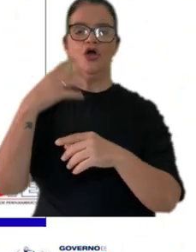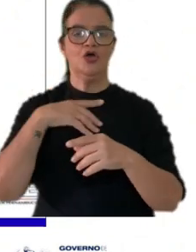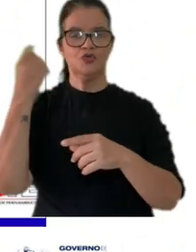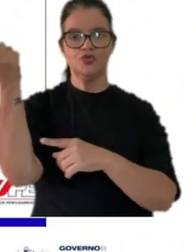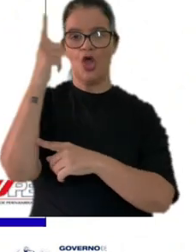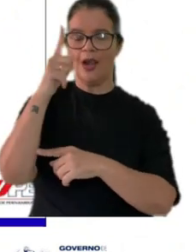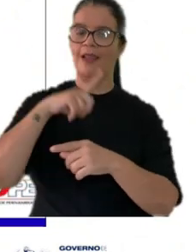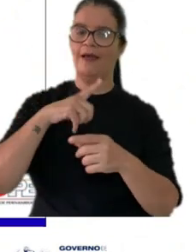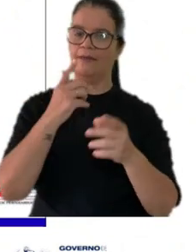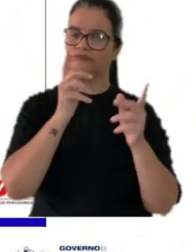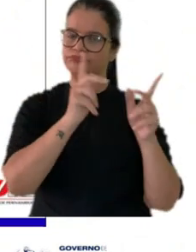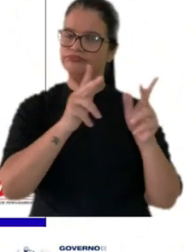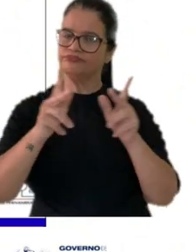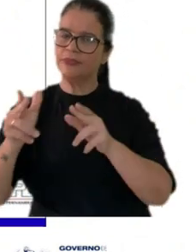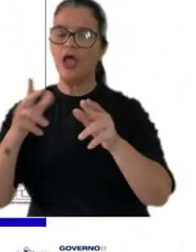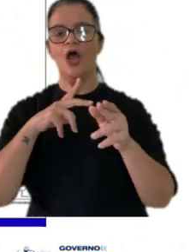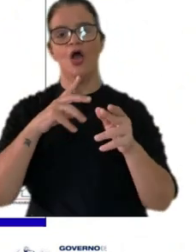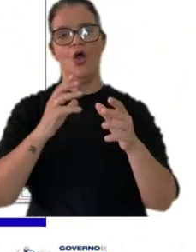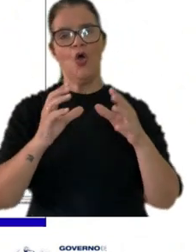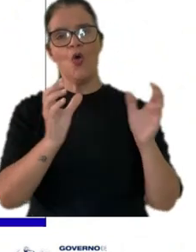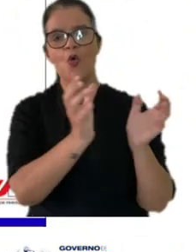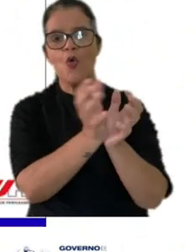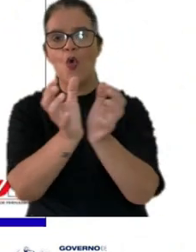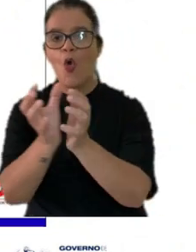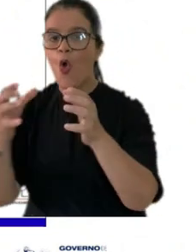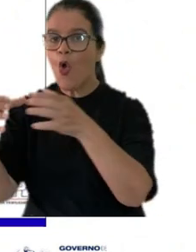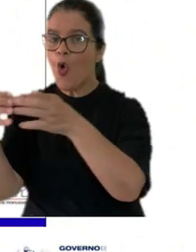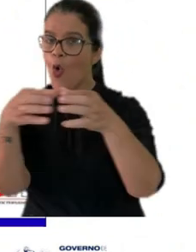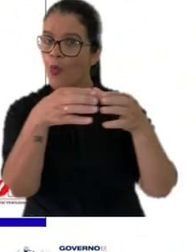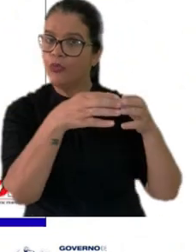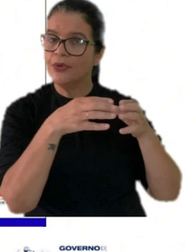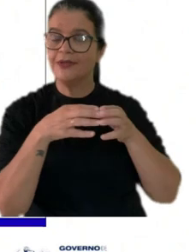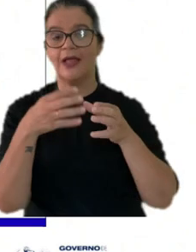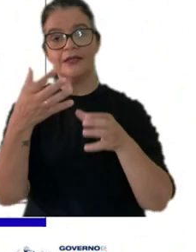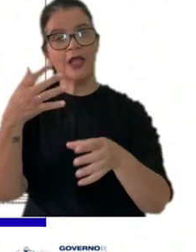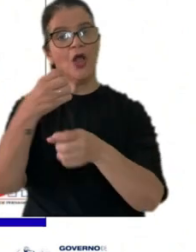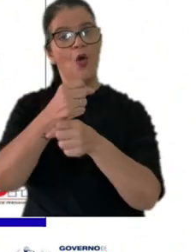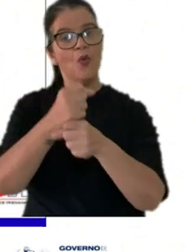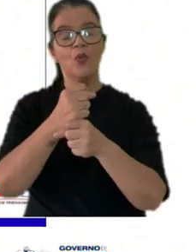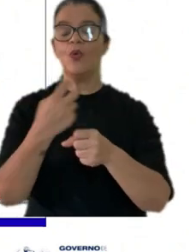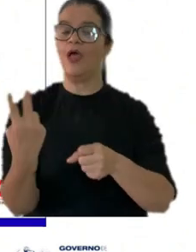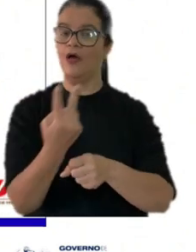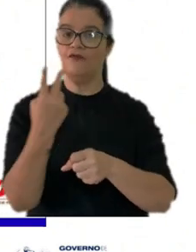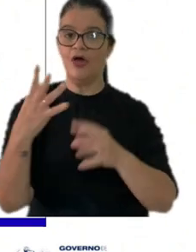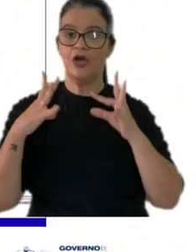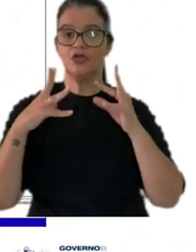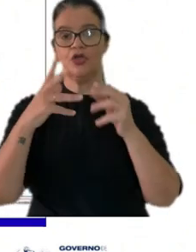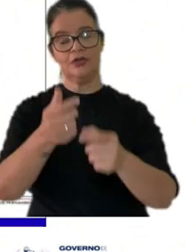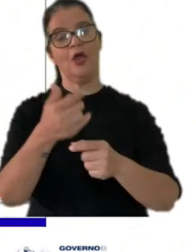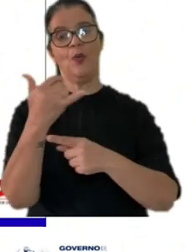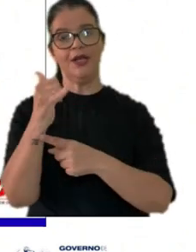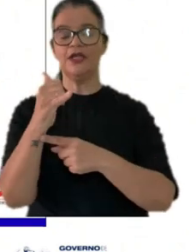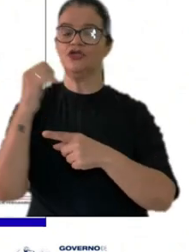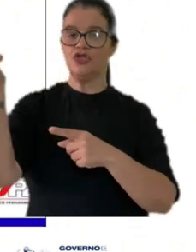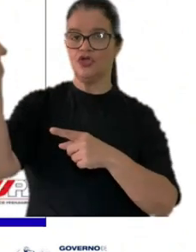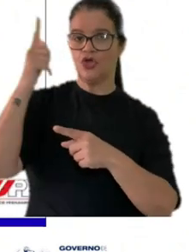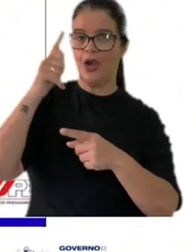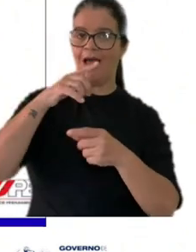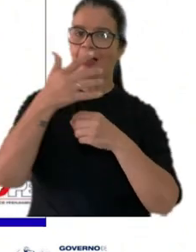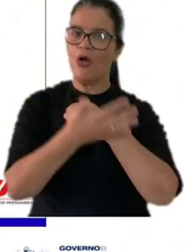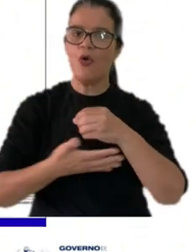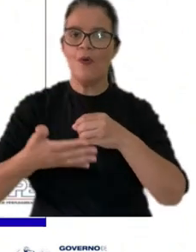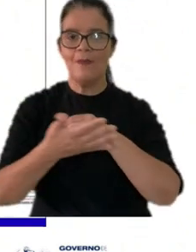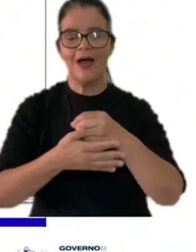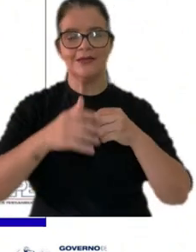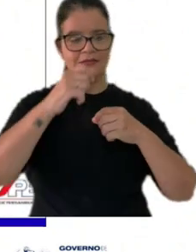de painéis solares em uma comunidade eles pretendem calcular o custo total do sistema de energia solar com base na área total dos painéis